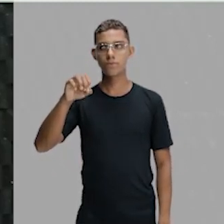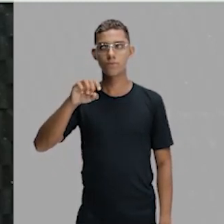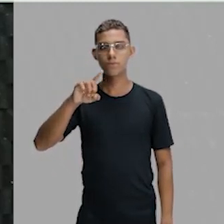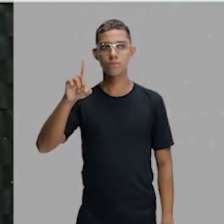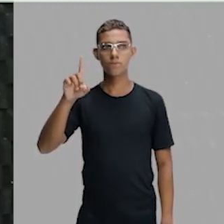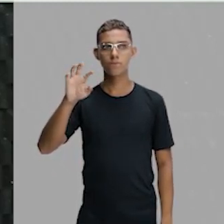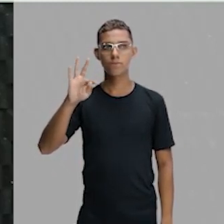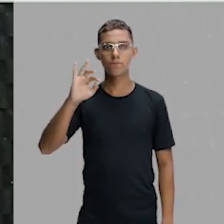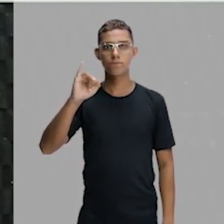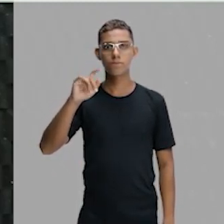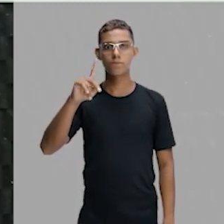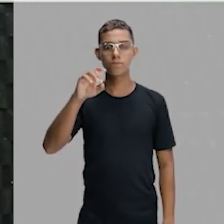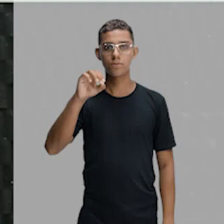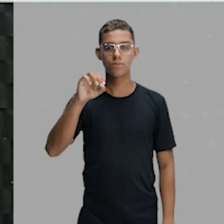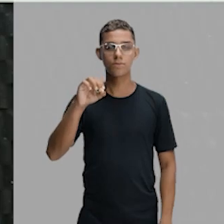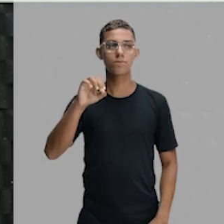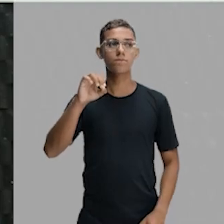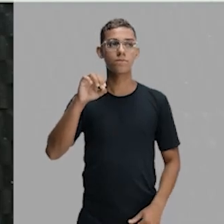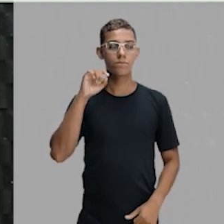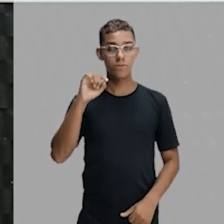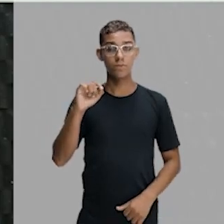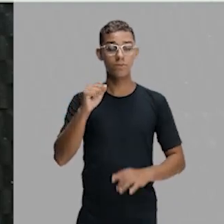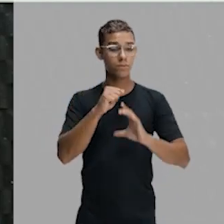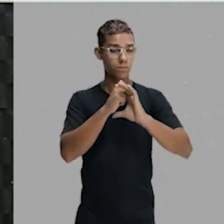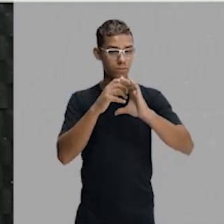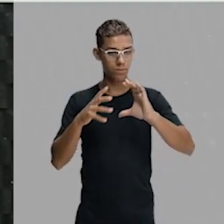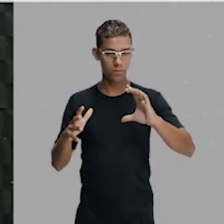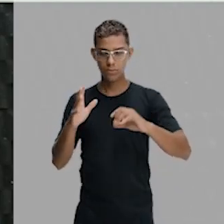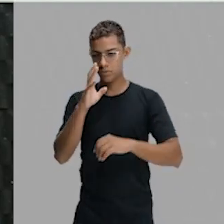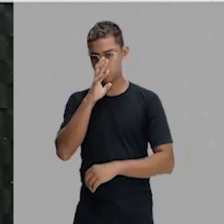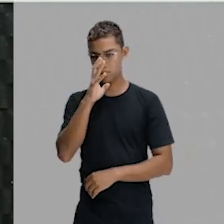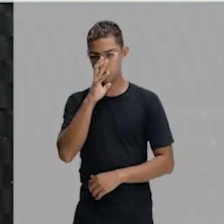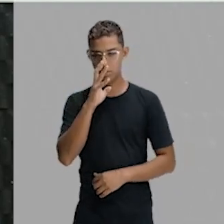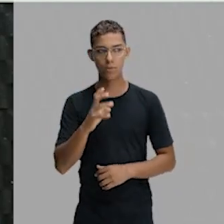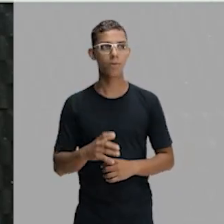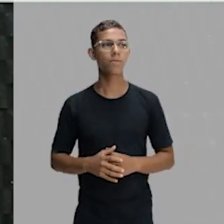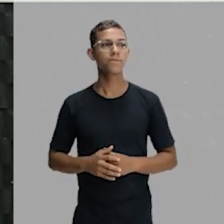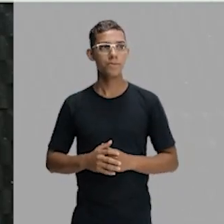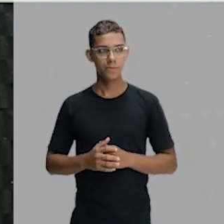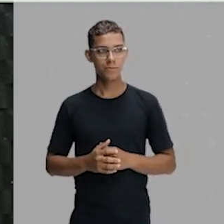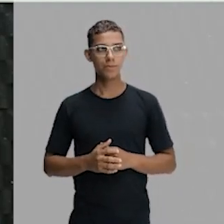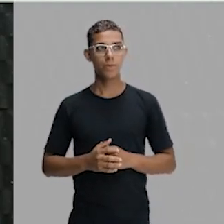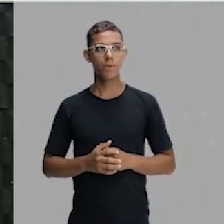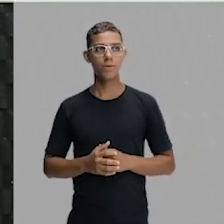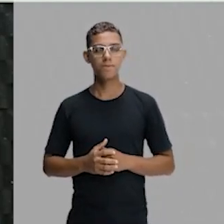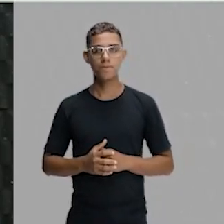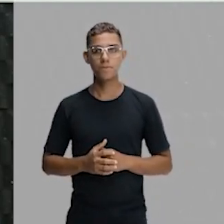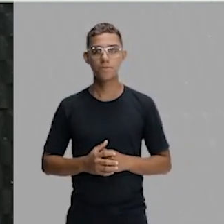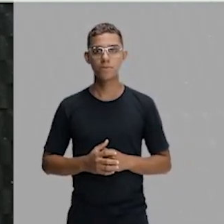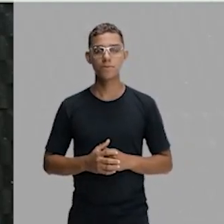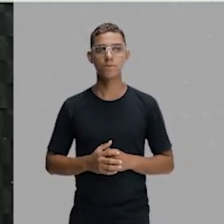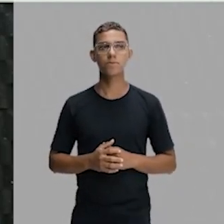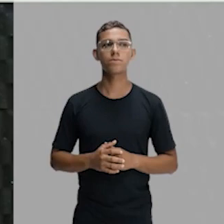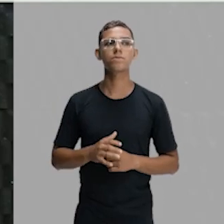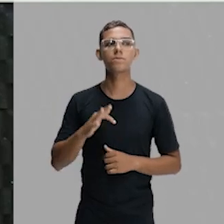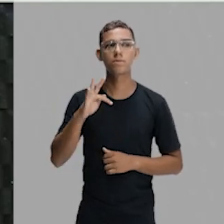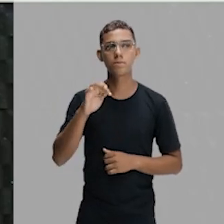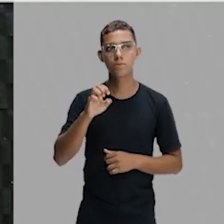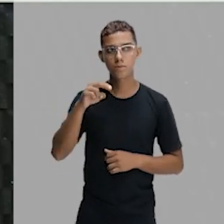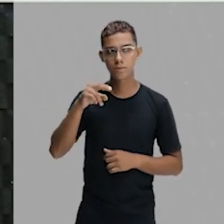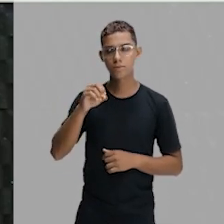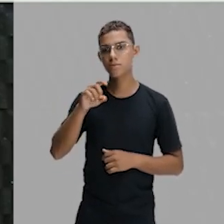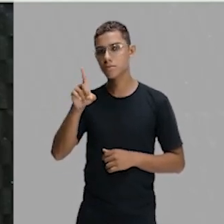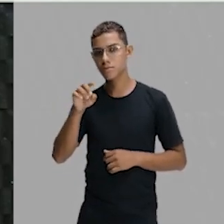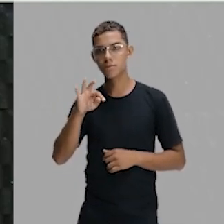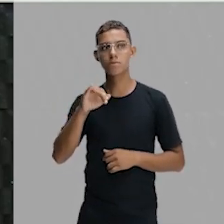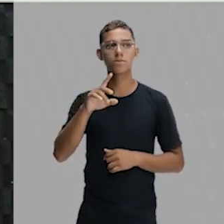Fenótipos são as características observáveis. Ok? Então, eu tenho fenótipo planta alta. Aqui